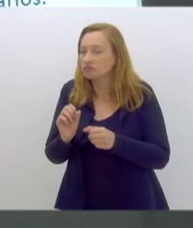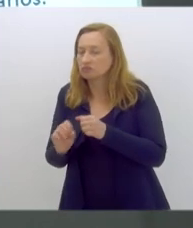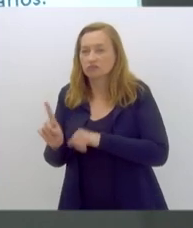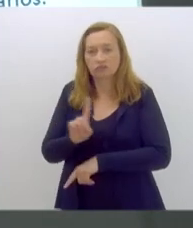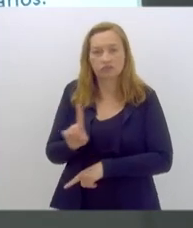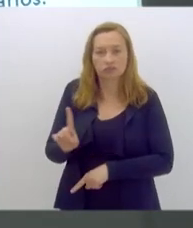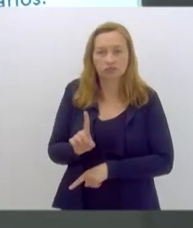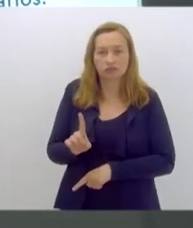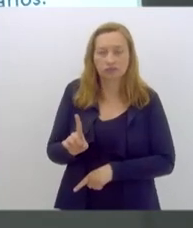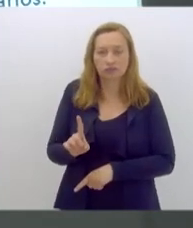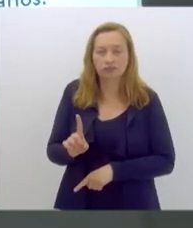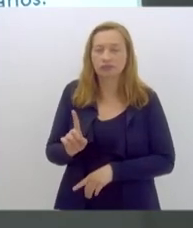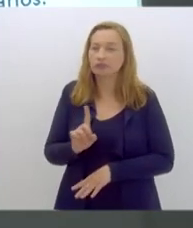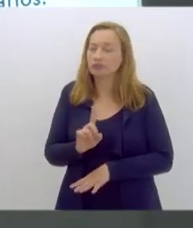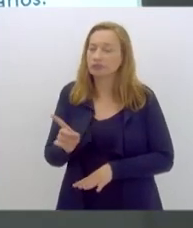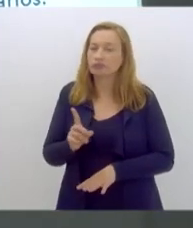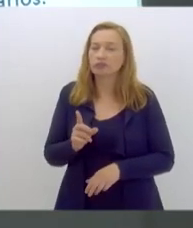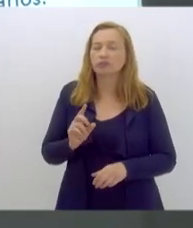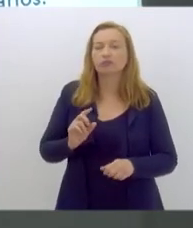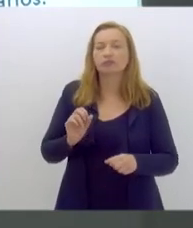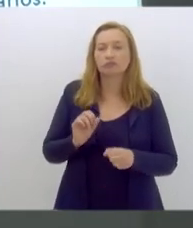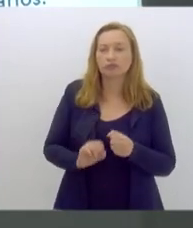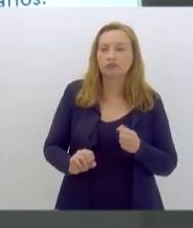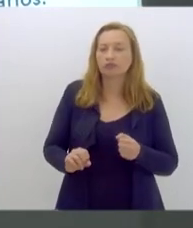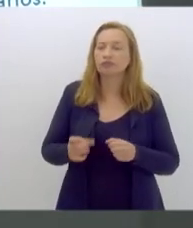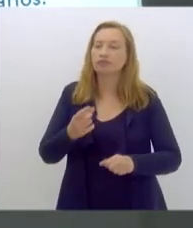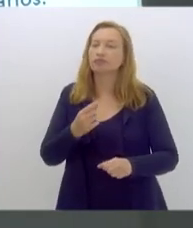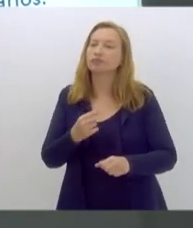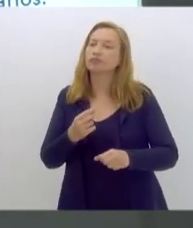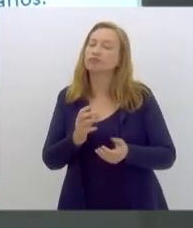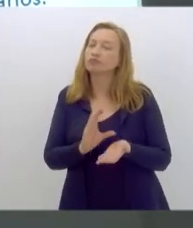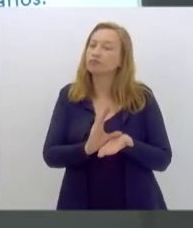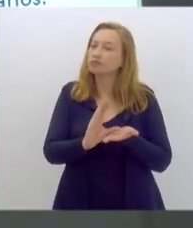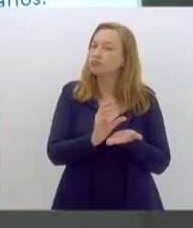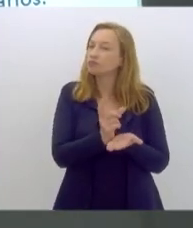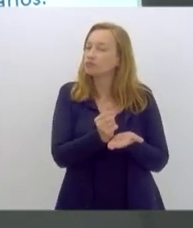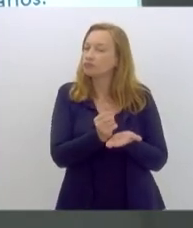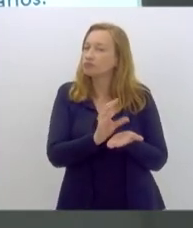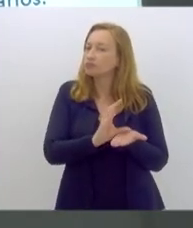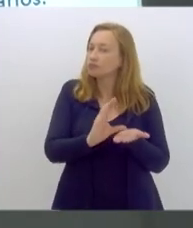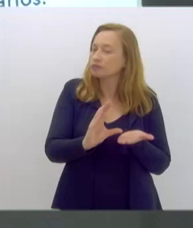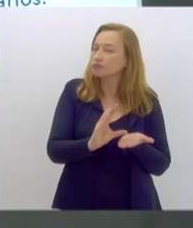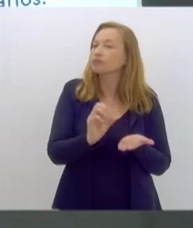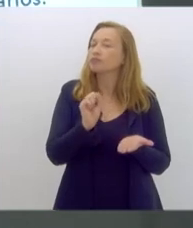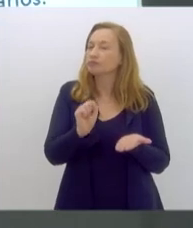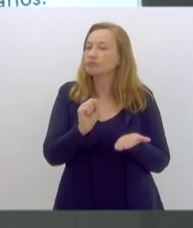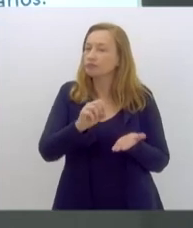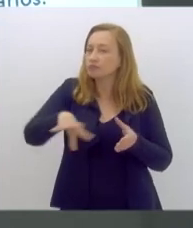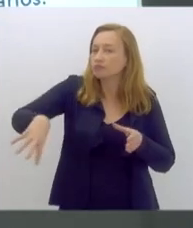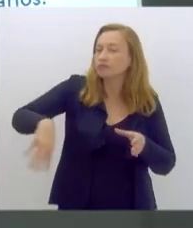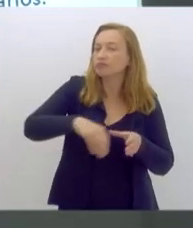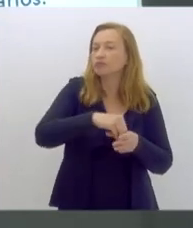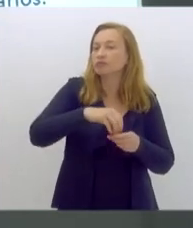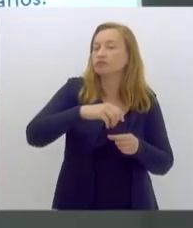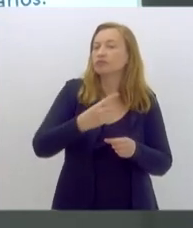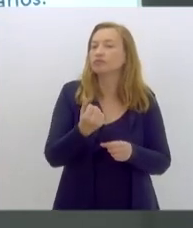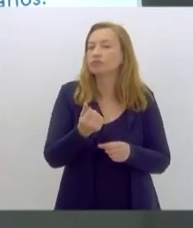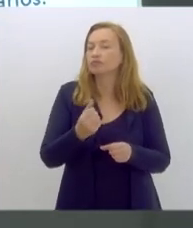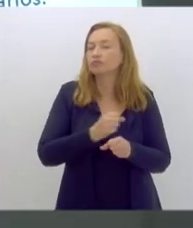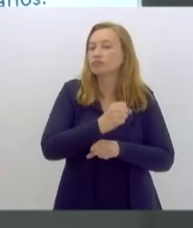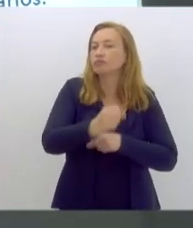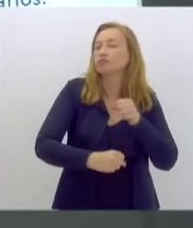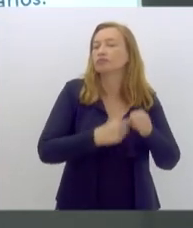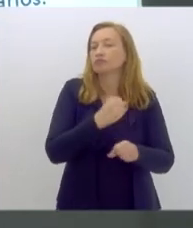e não sendo realizados esses recursos podem ser adicionados no orçamento do ano que vem como o crédito